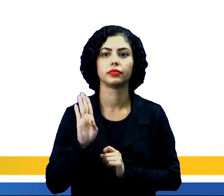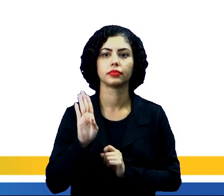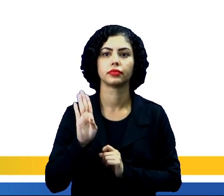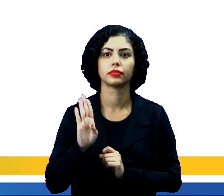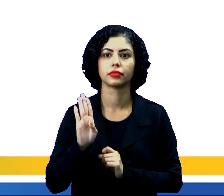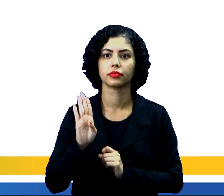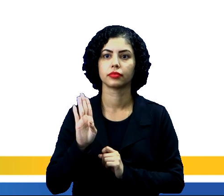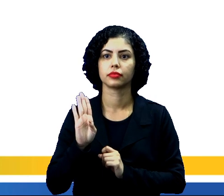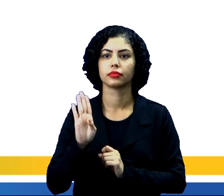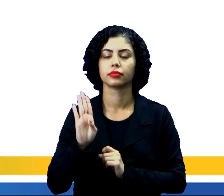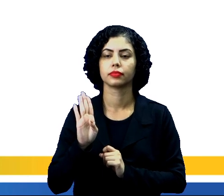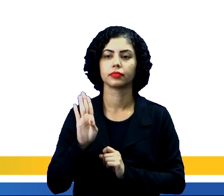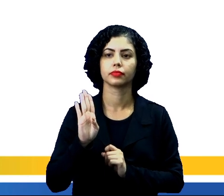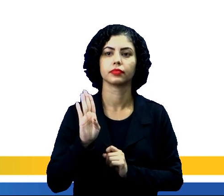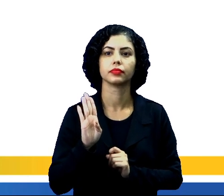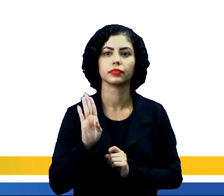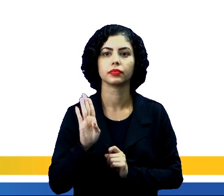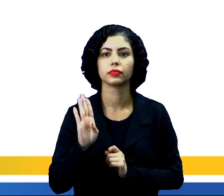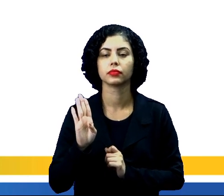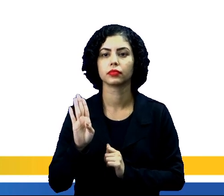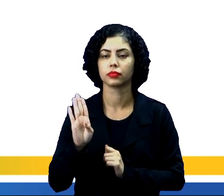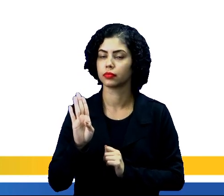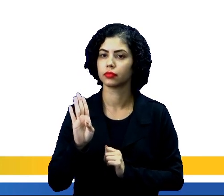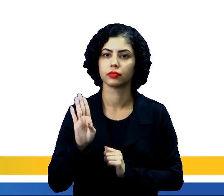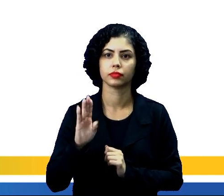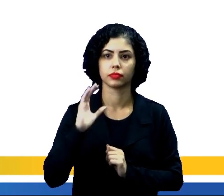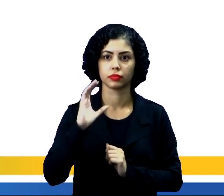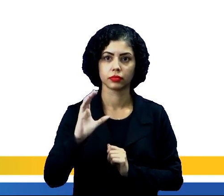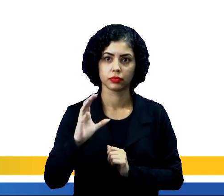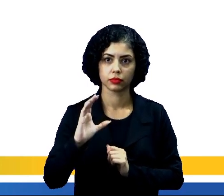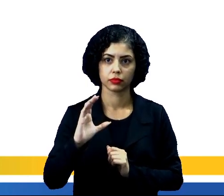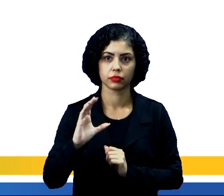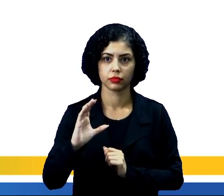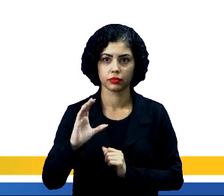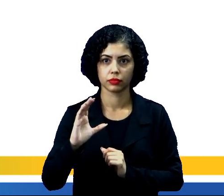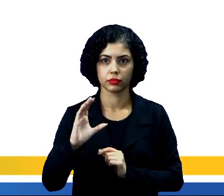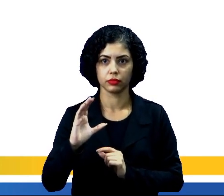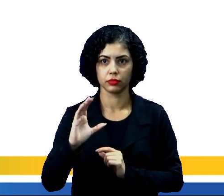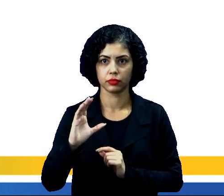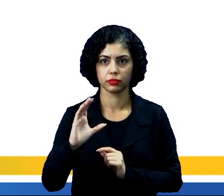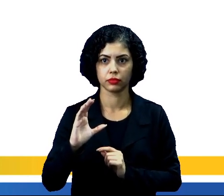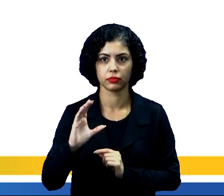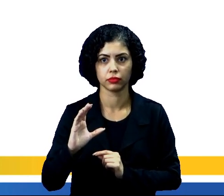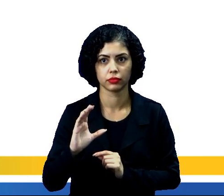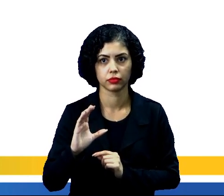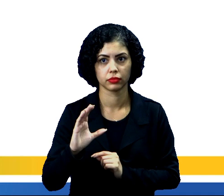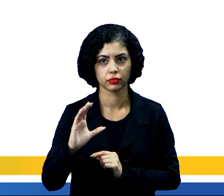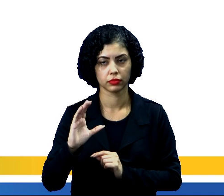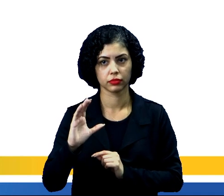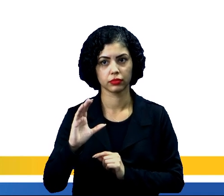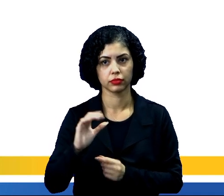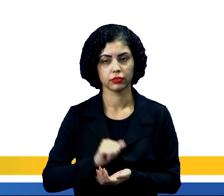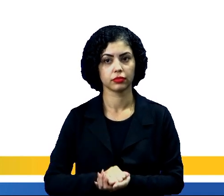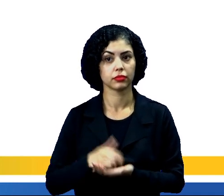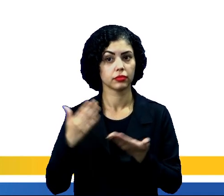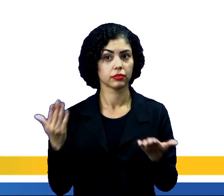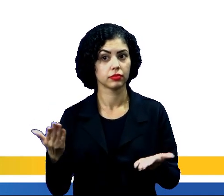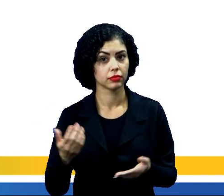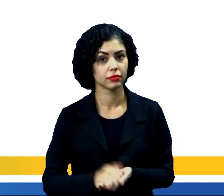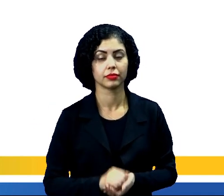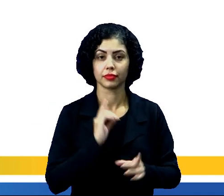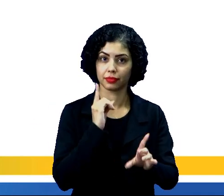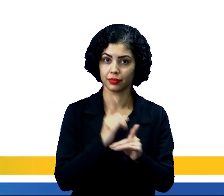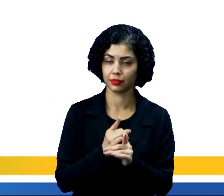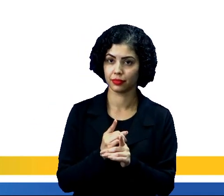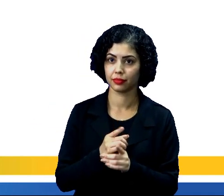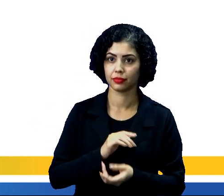futsal, natação, futebol americano? Não. Cricket, sinuca, golfe, taquebol.